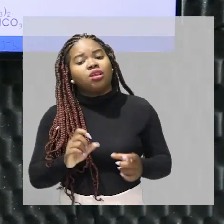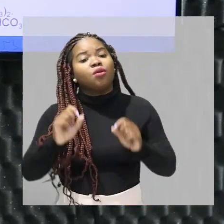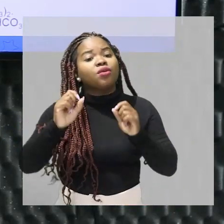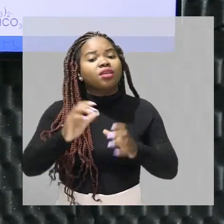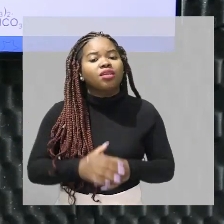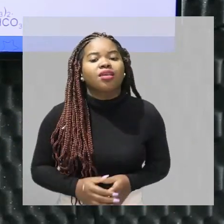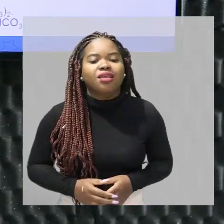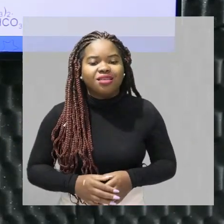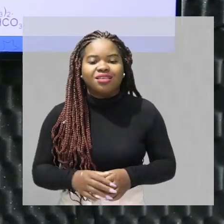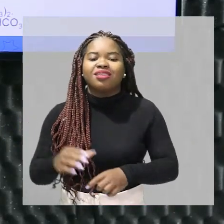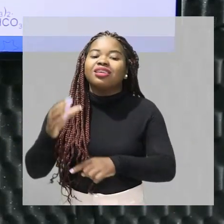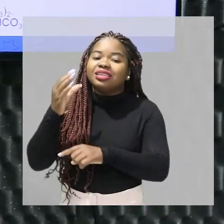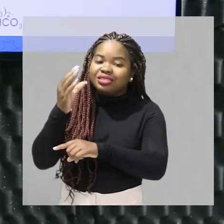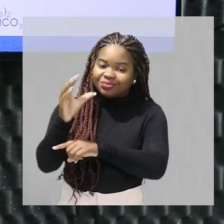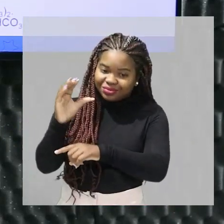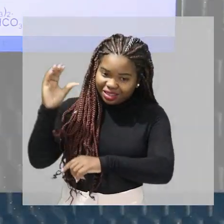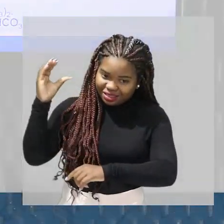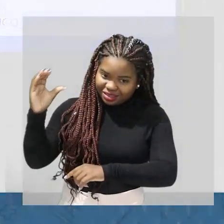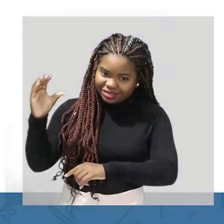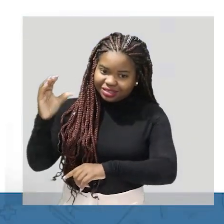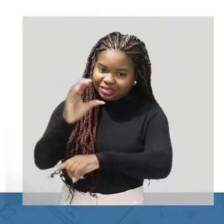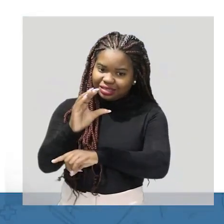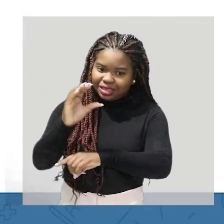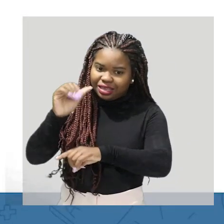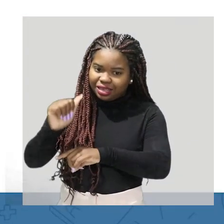do carbonato de cálcio,